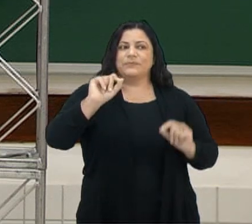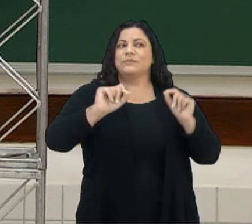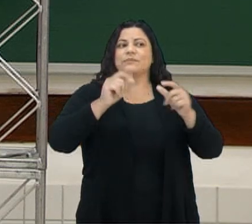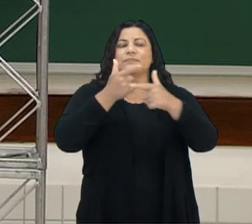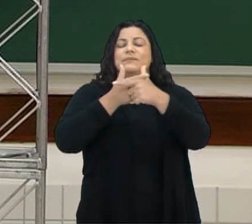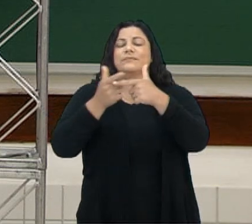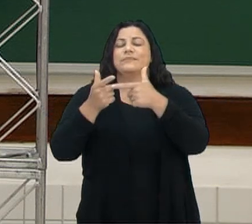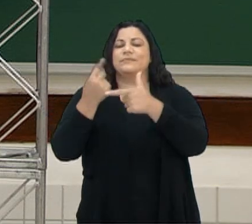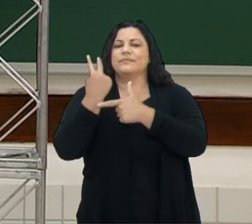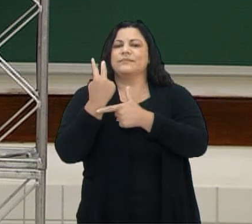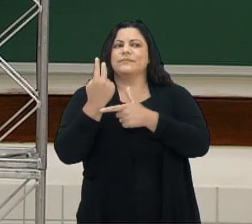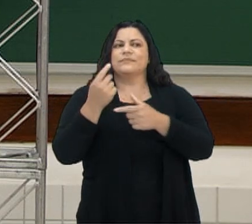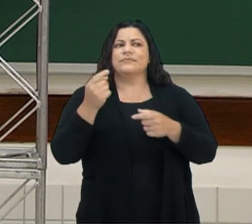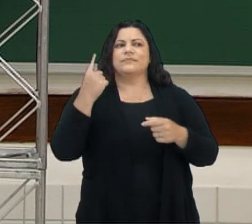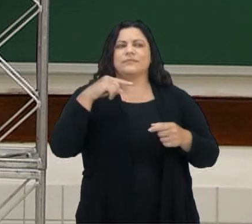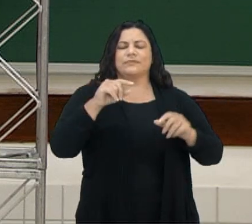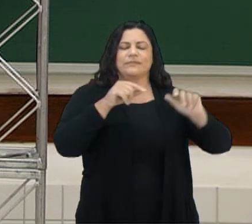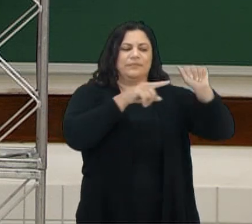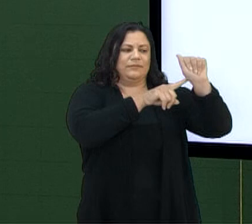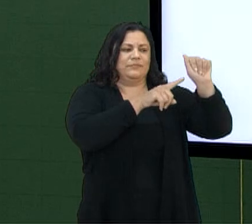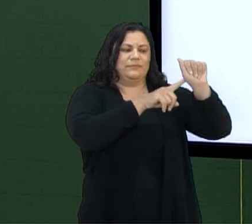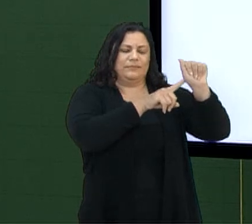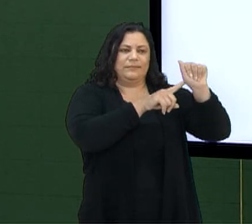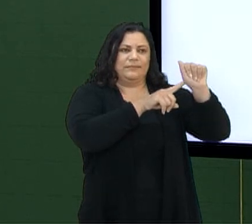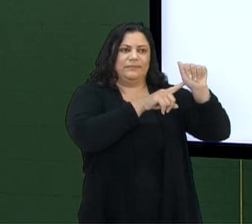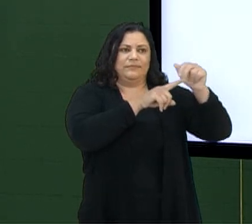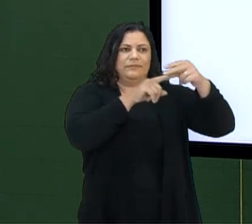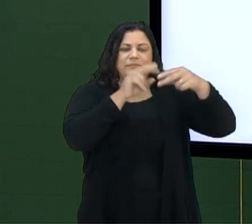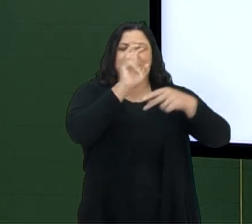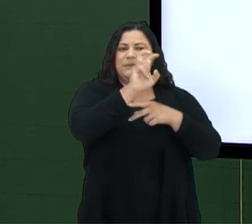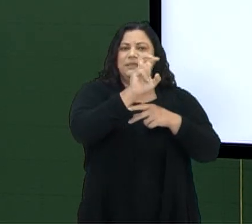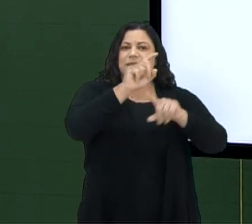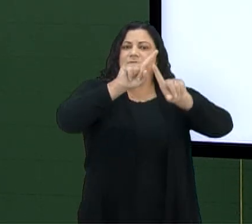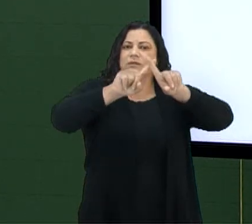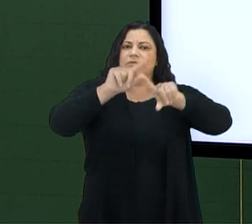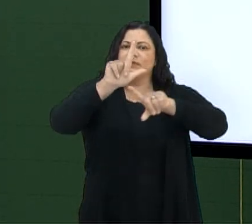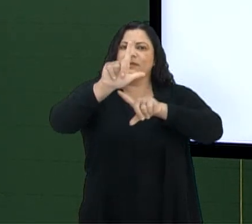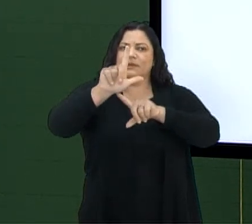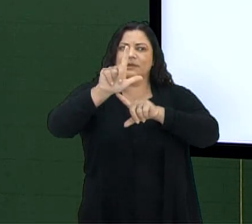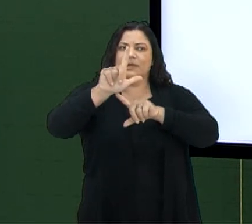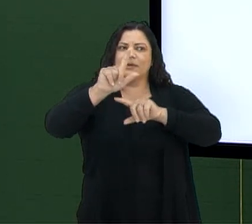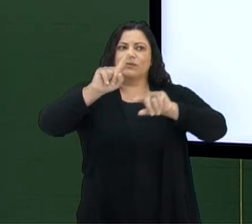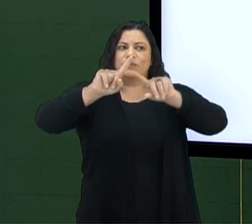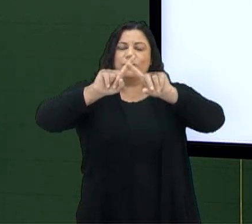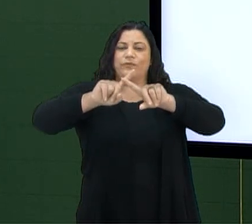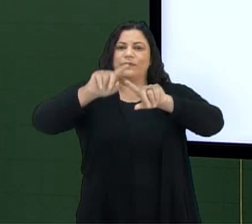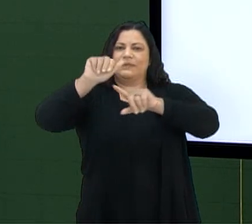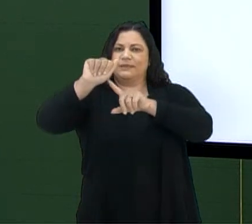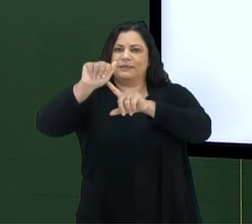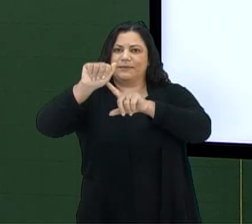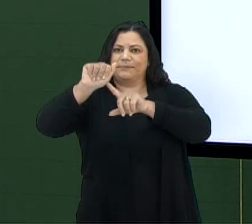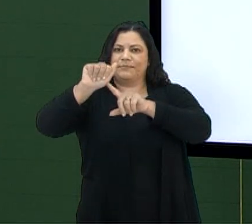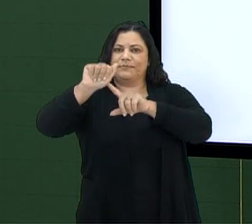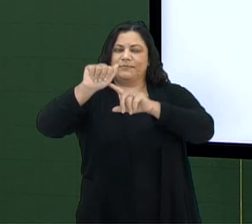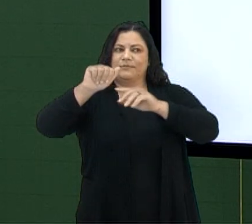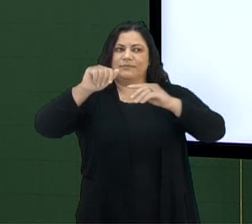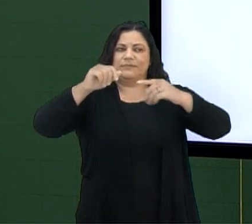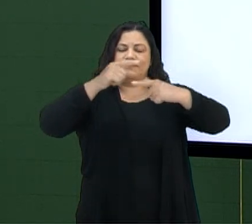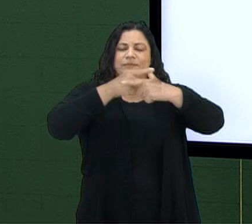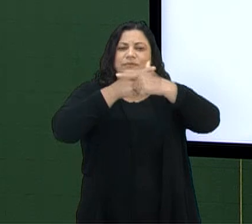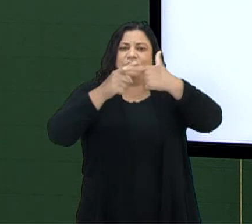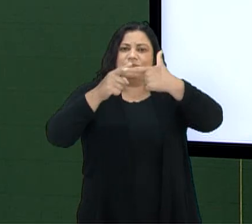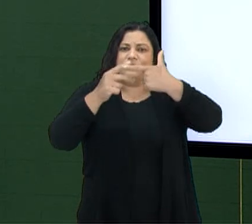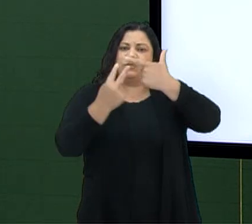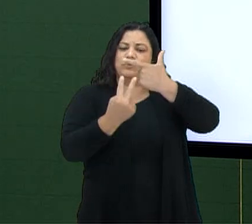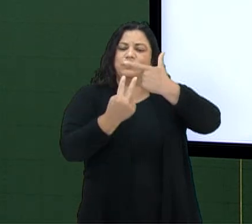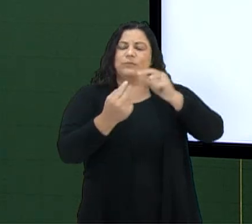A área de um pentágono é 5 vezes o lado vezes o apótema dividido por 2. Então, a gente vai usar essa